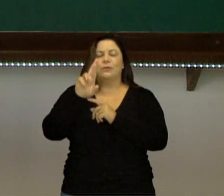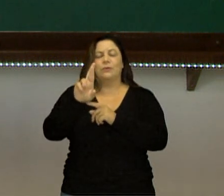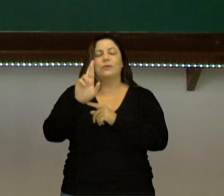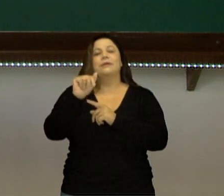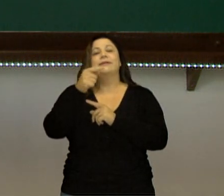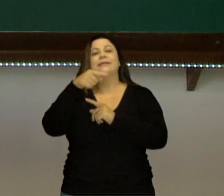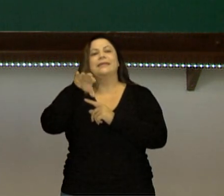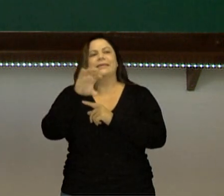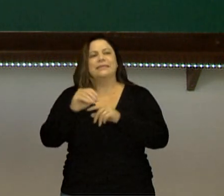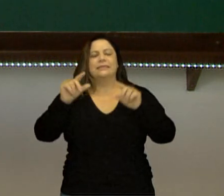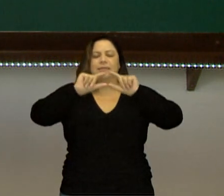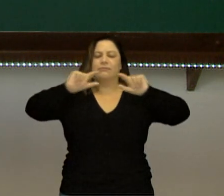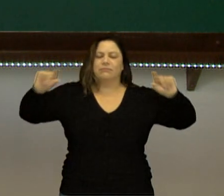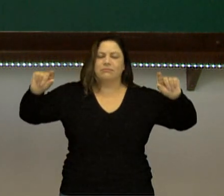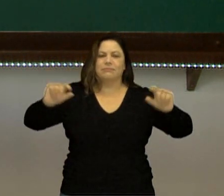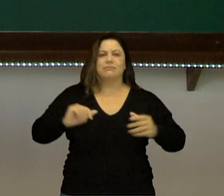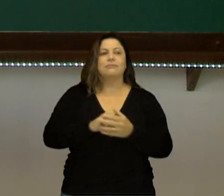de oração